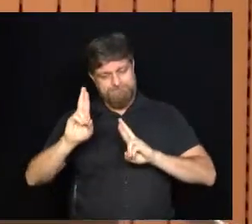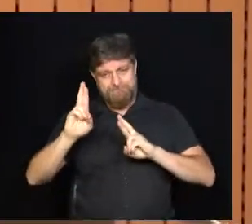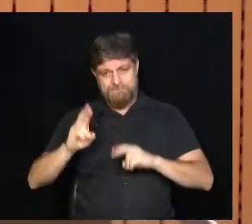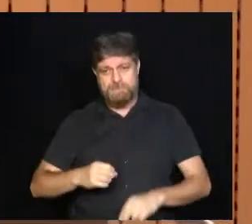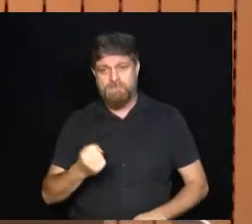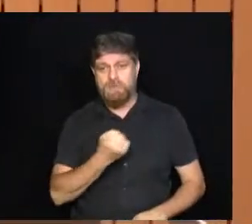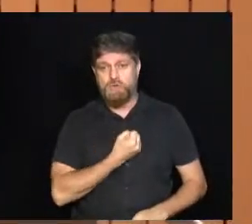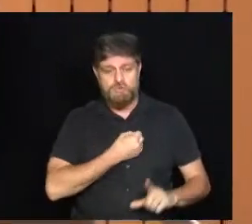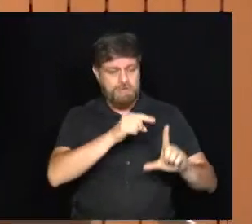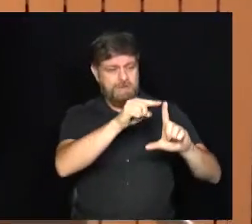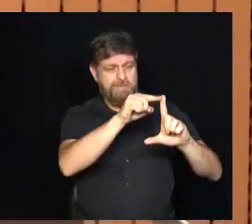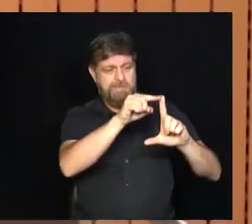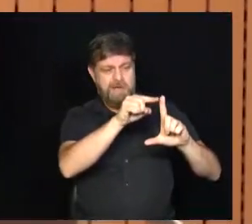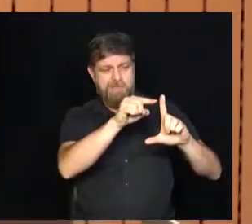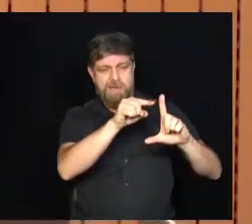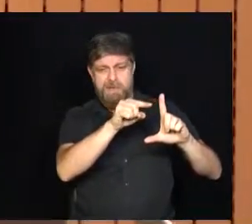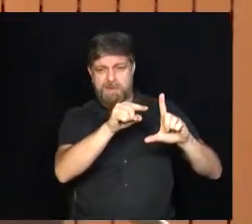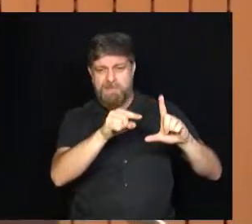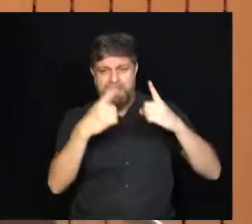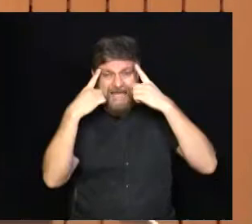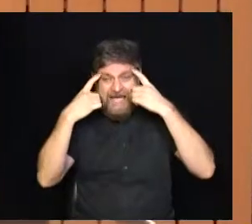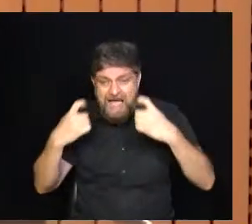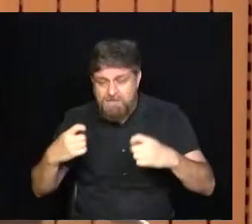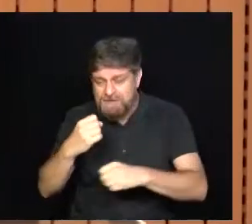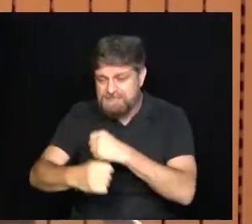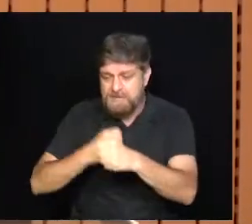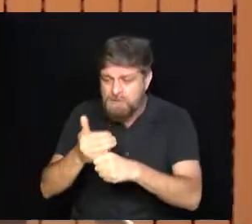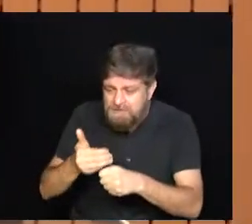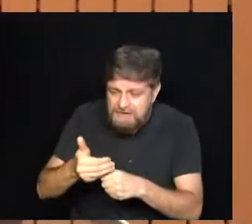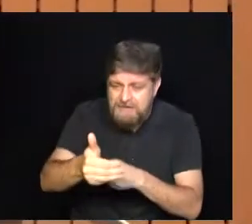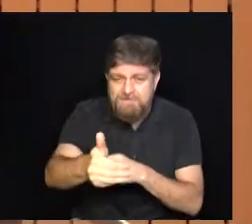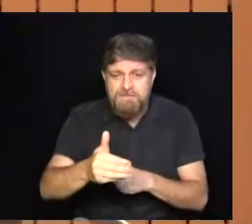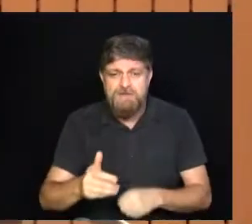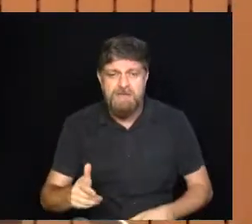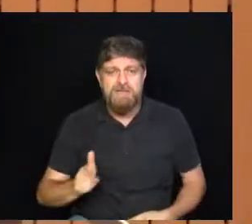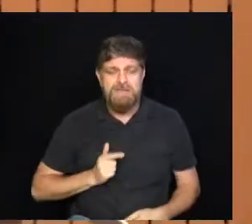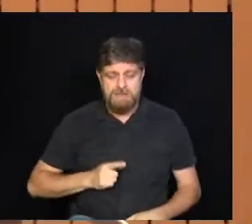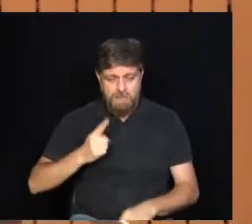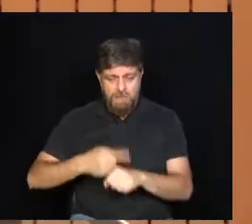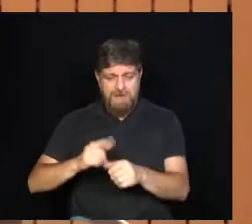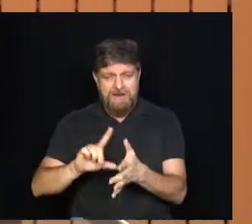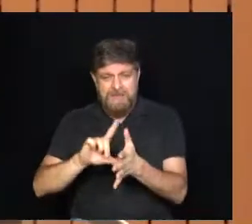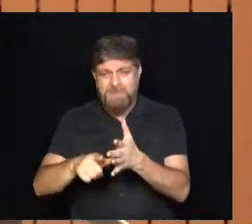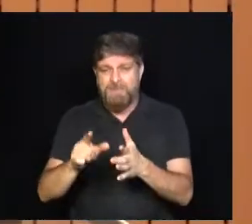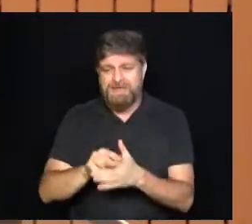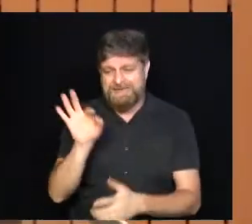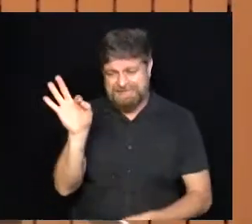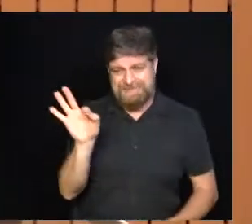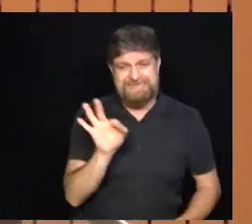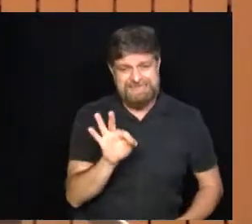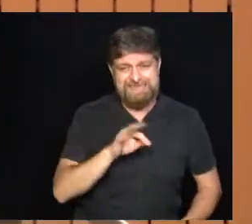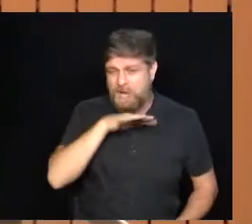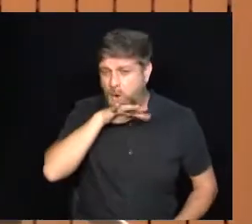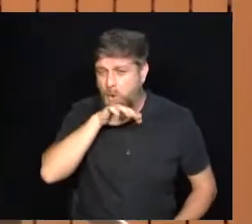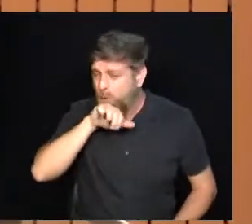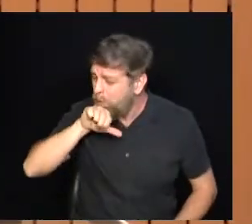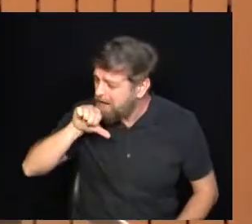baixem, que no ano que vem, por exemplo, ou num próximo momento, porque a estatística é uma coisa terrível,